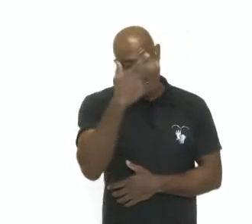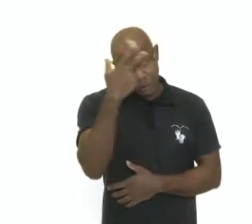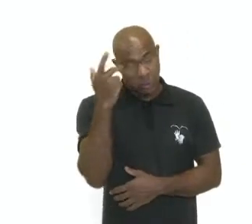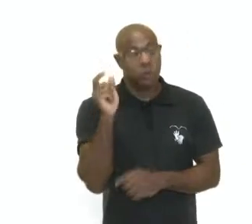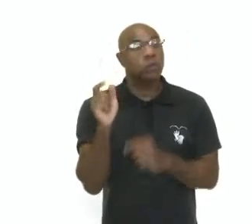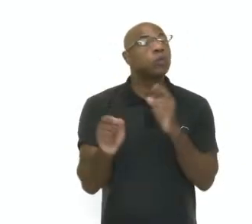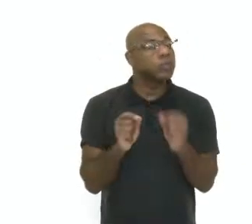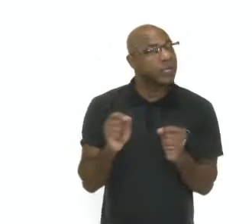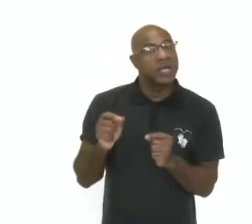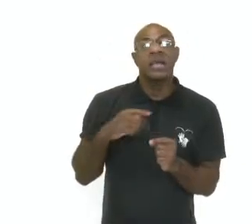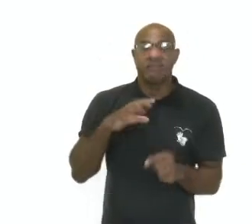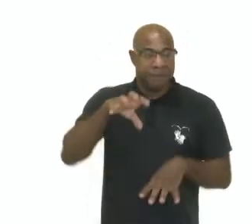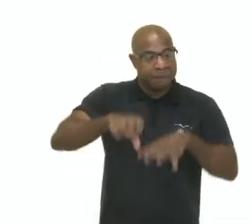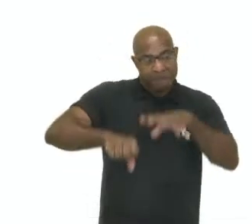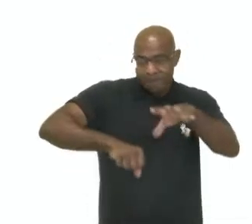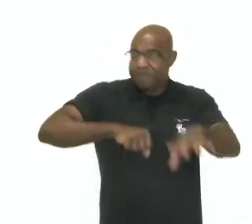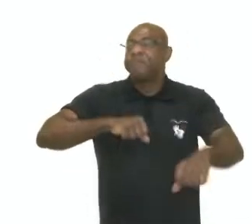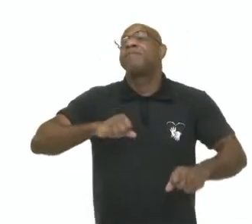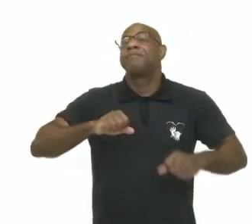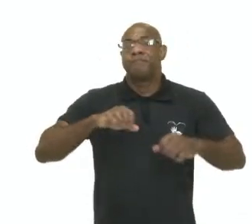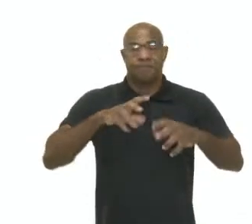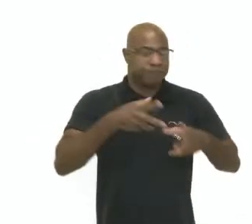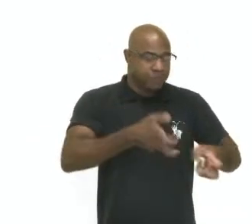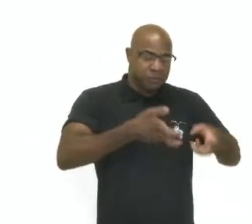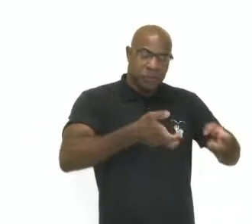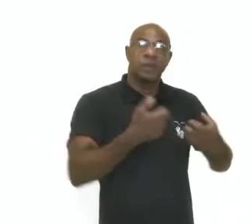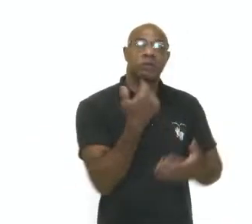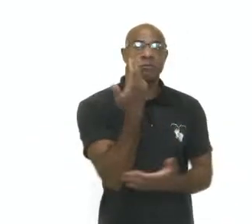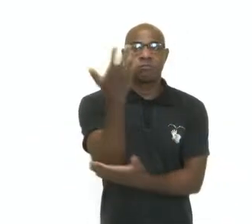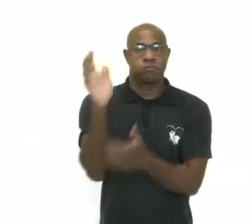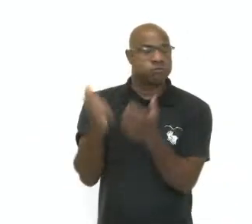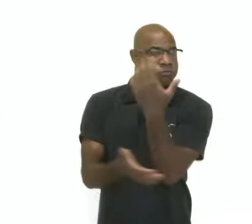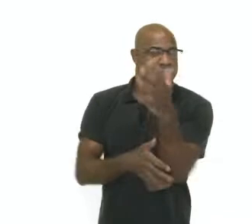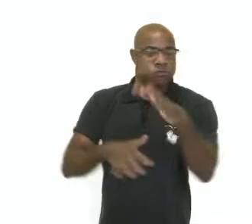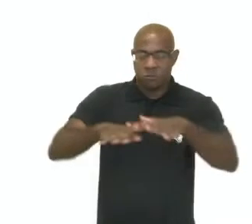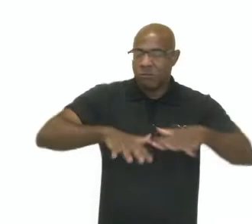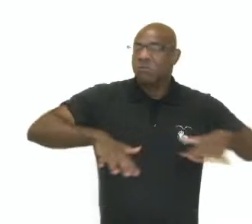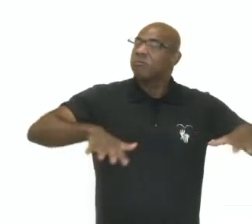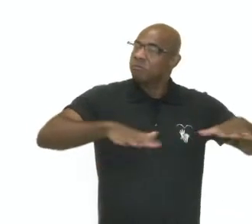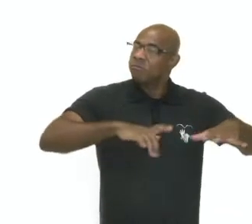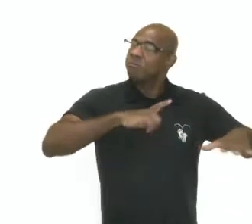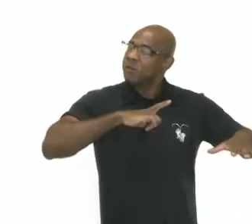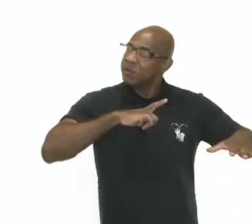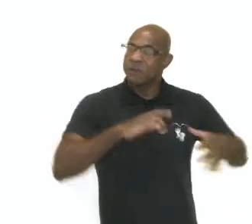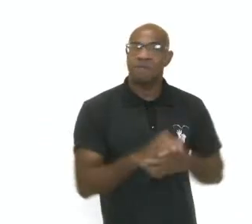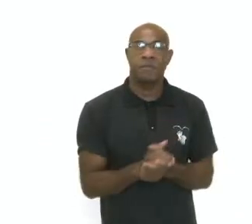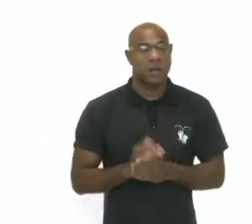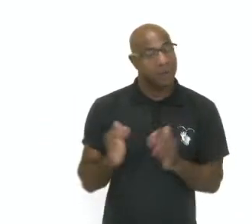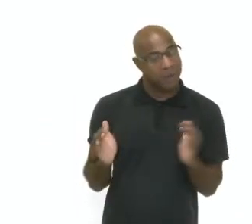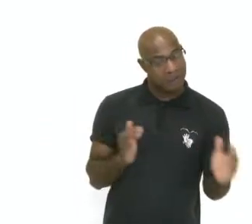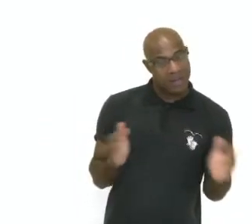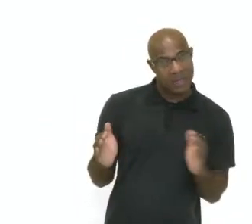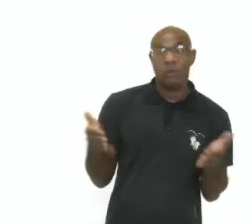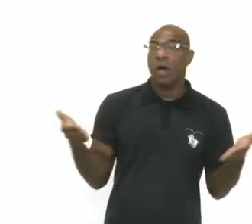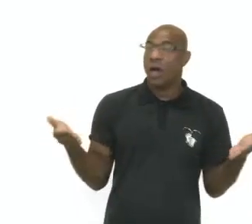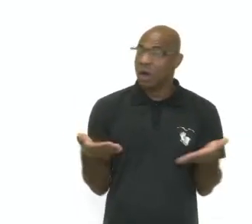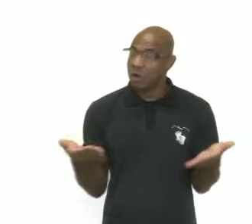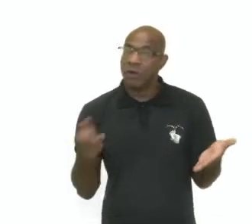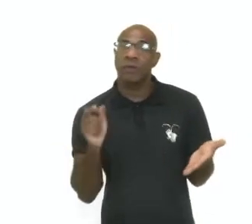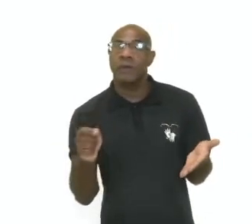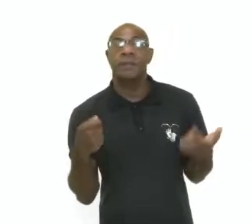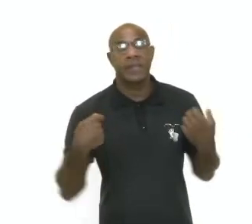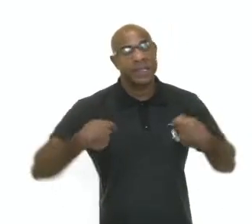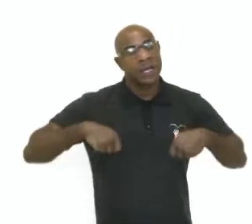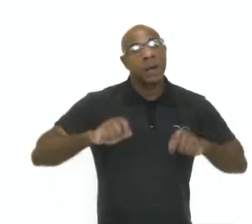de situações como essa para continuar explorando os nossos recursos. Momentos como este deveriam mostrar que, em algum